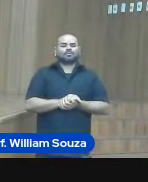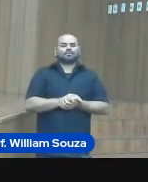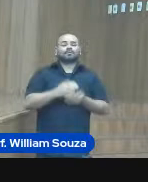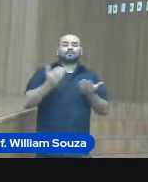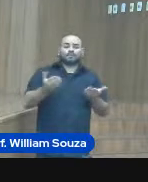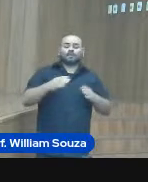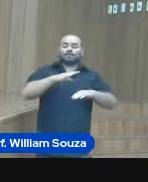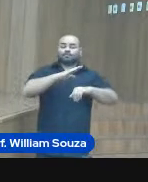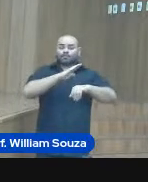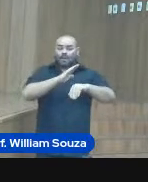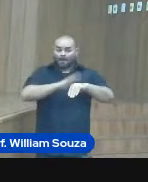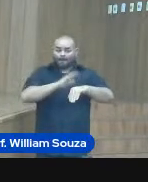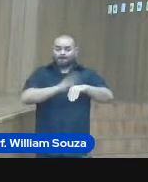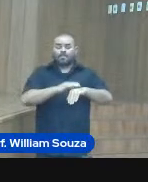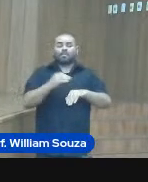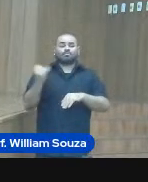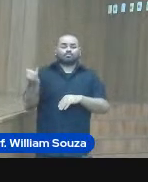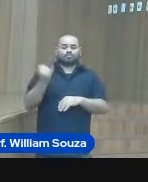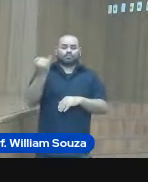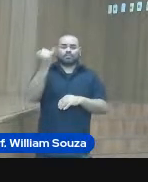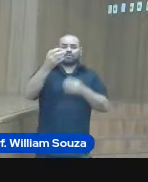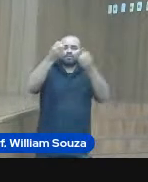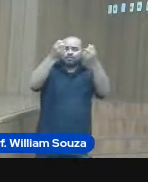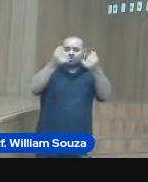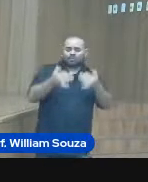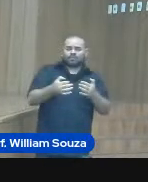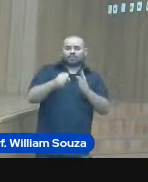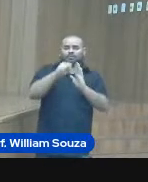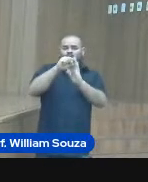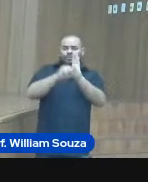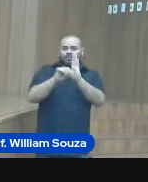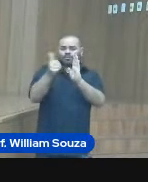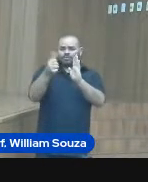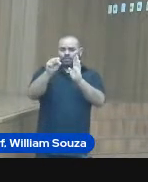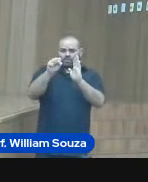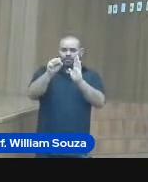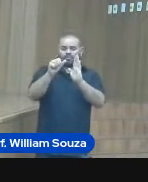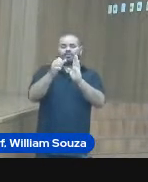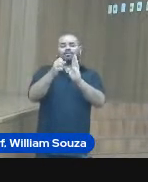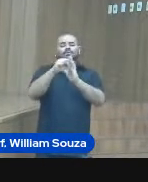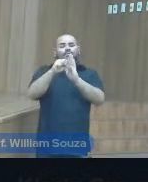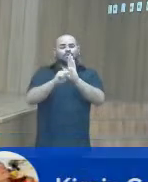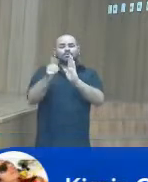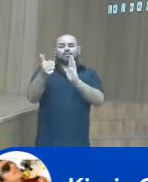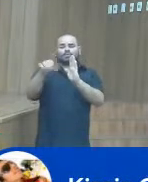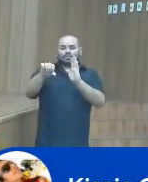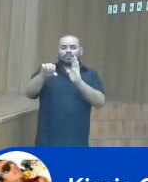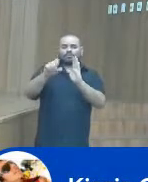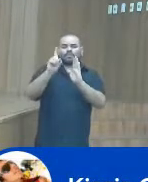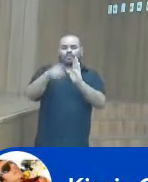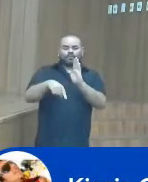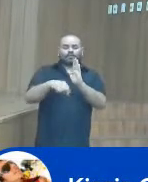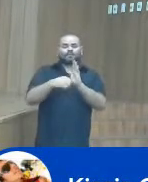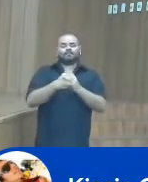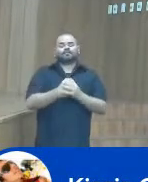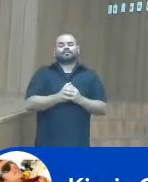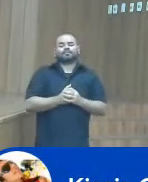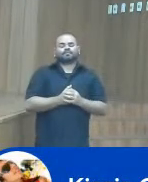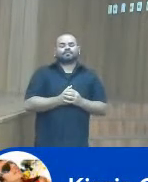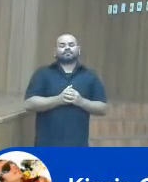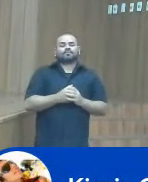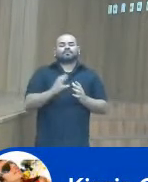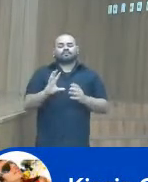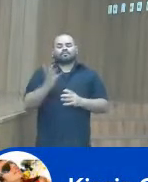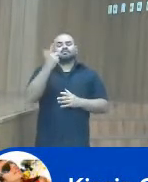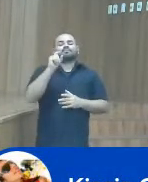importante para eu poder situar para vocês. Os séculos XVIII e XIX foram séculos onde